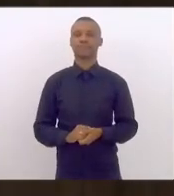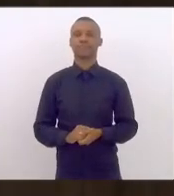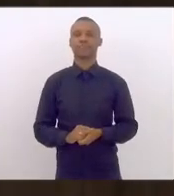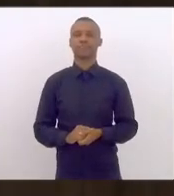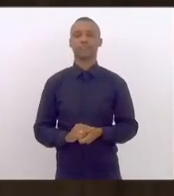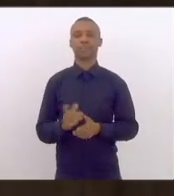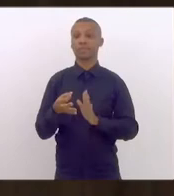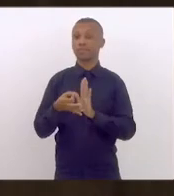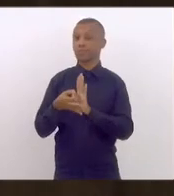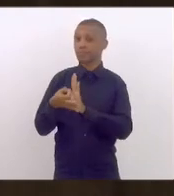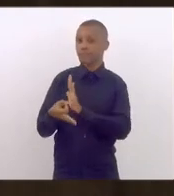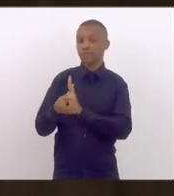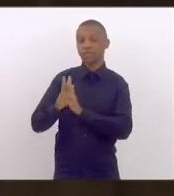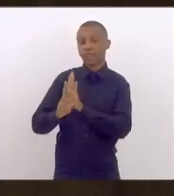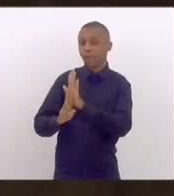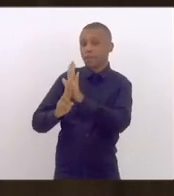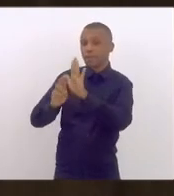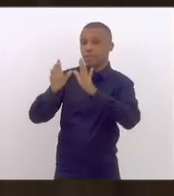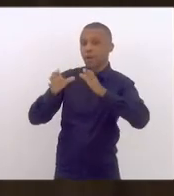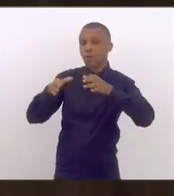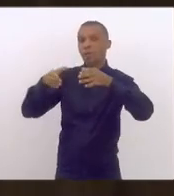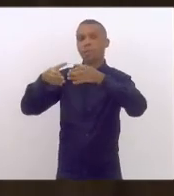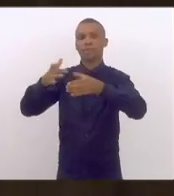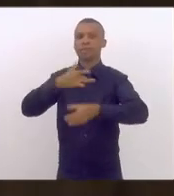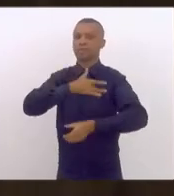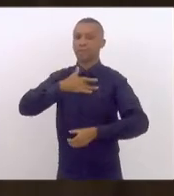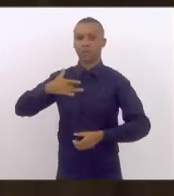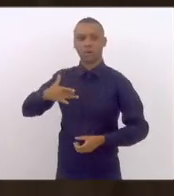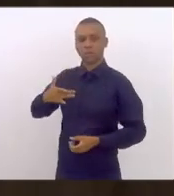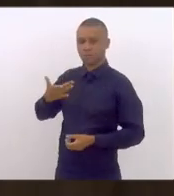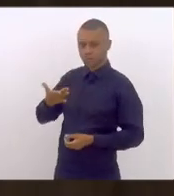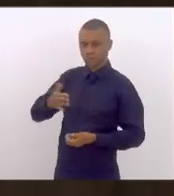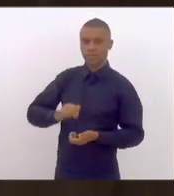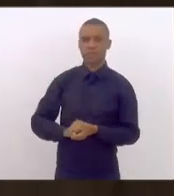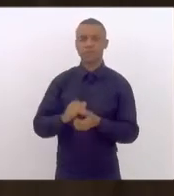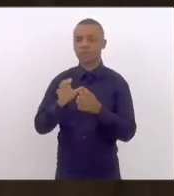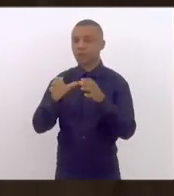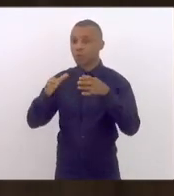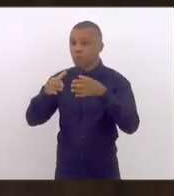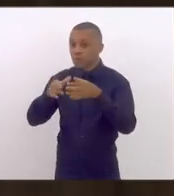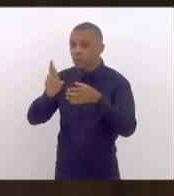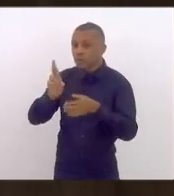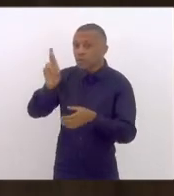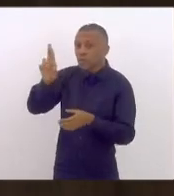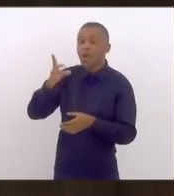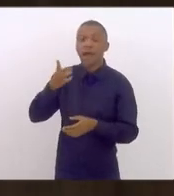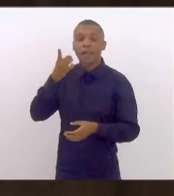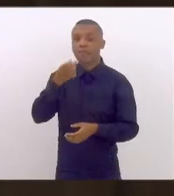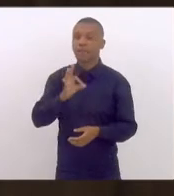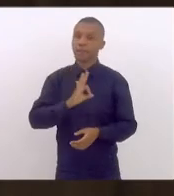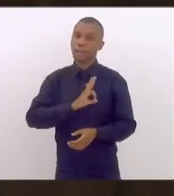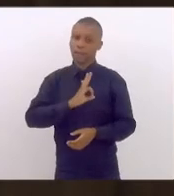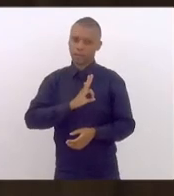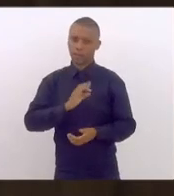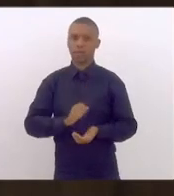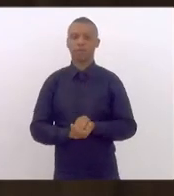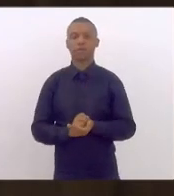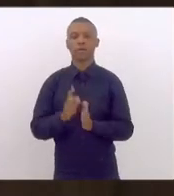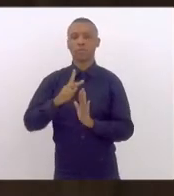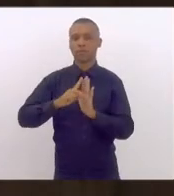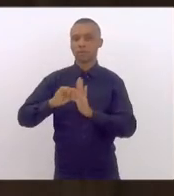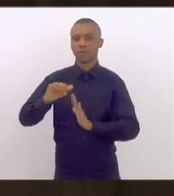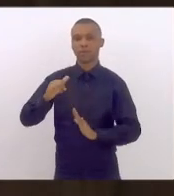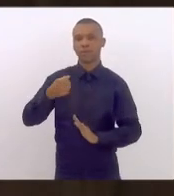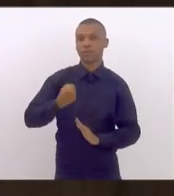dando parecer pela comissão de saúde né Comissão da deputada Marta Rocha é o projeto de lei